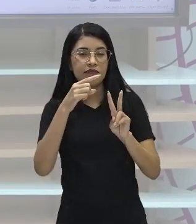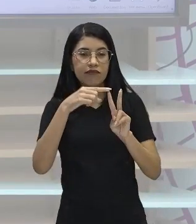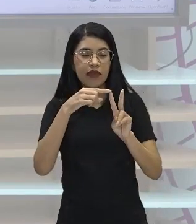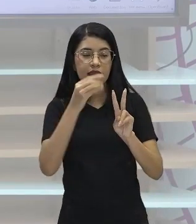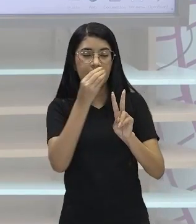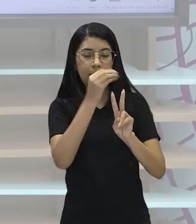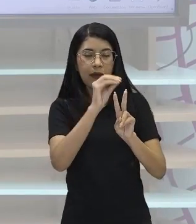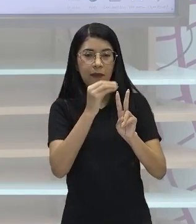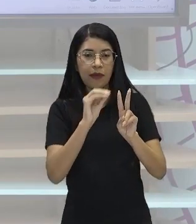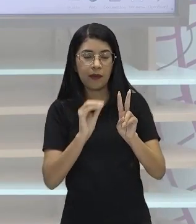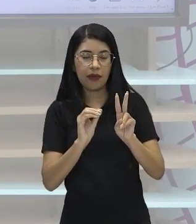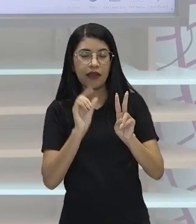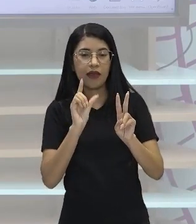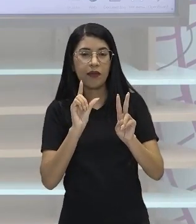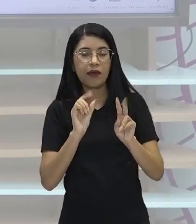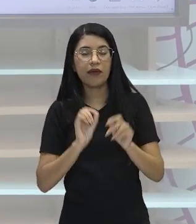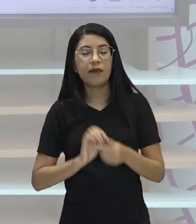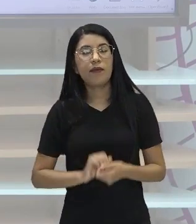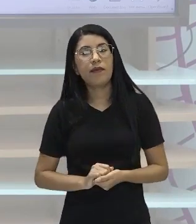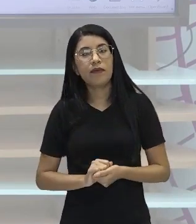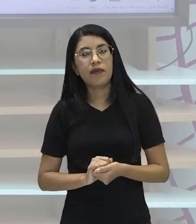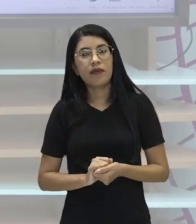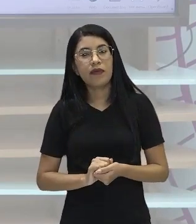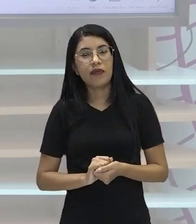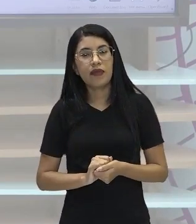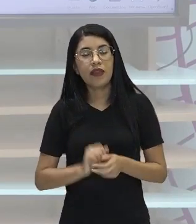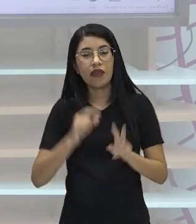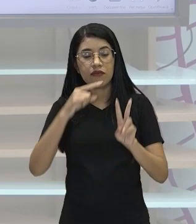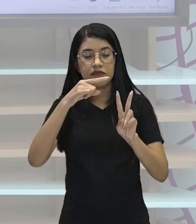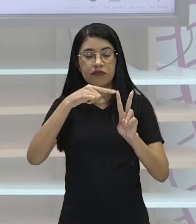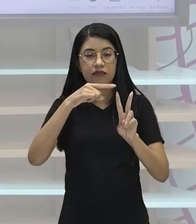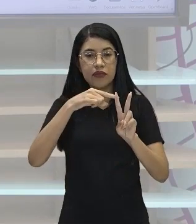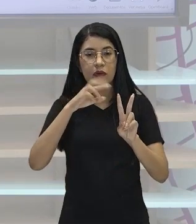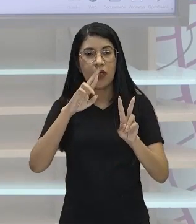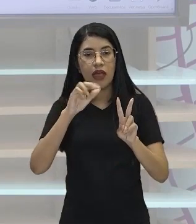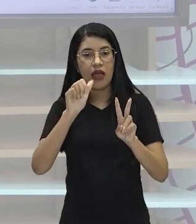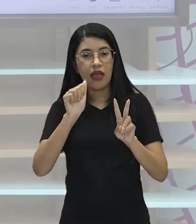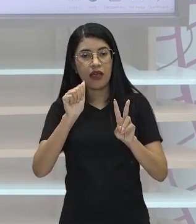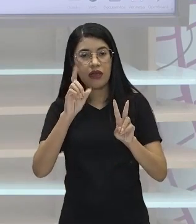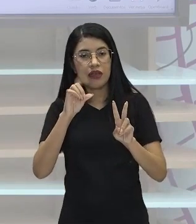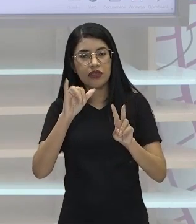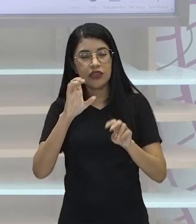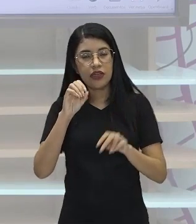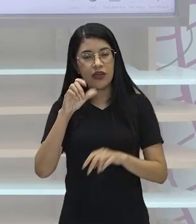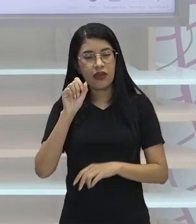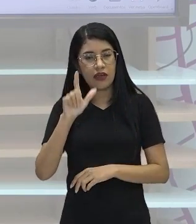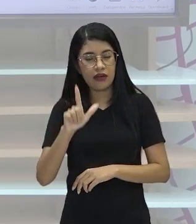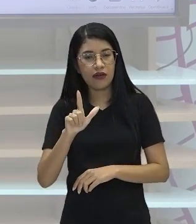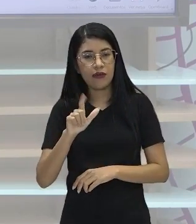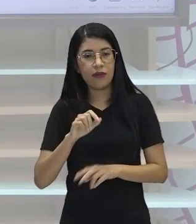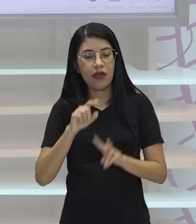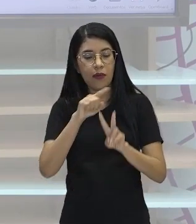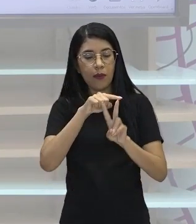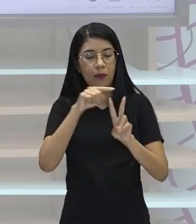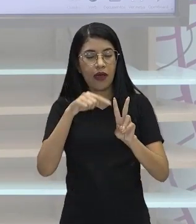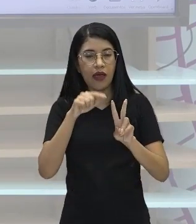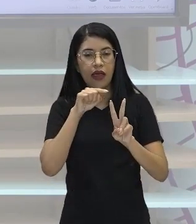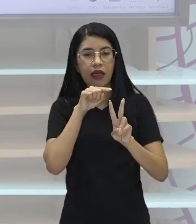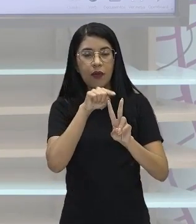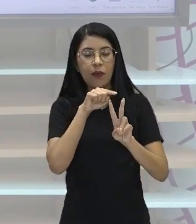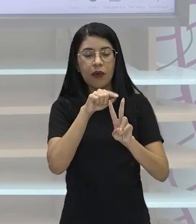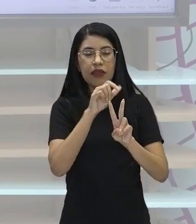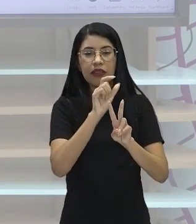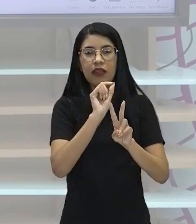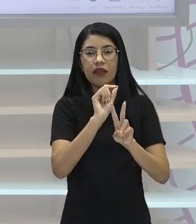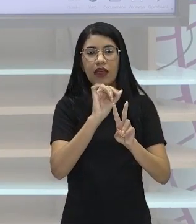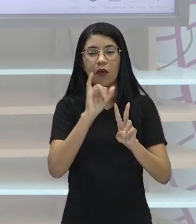raiz, primeiro é o sinal, né? Nós chamamos isso de radical. Ora, o que está naquele vizinho do radical é